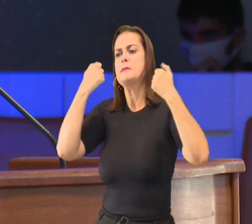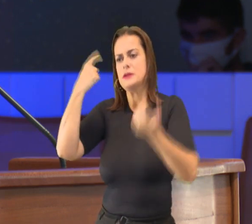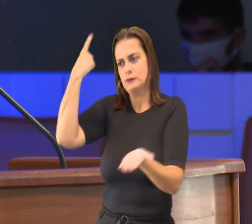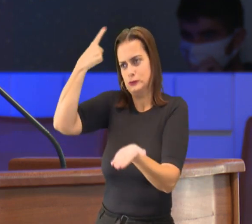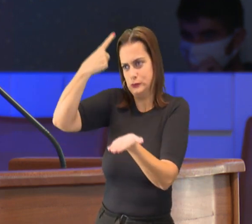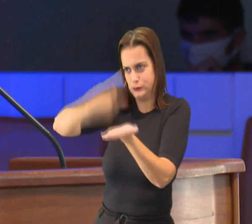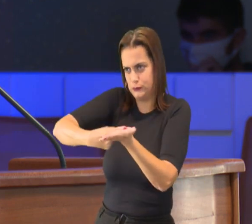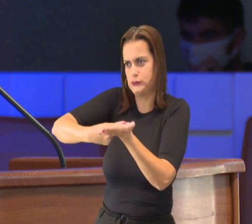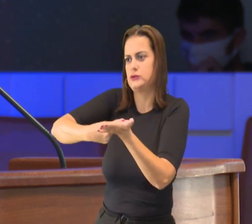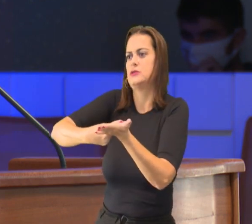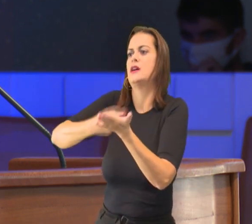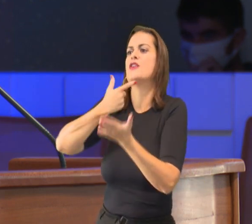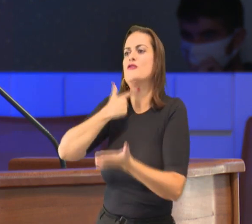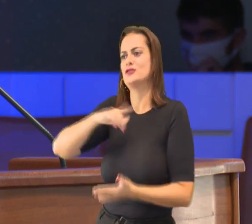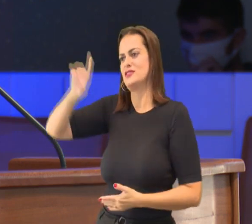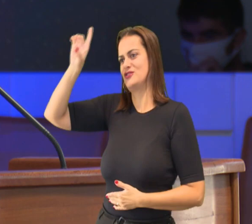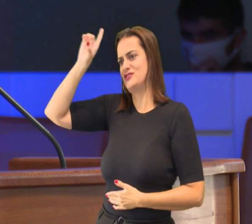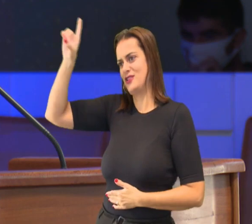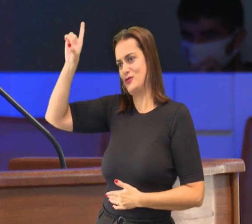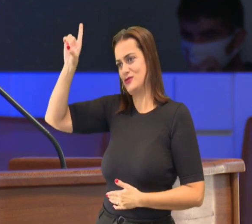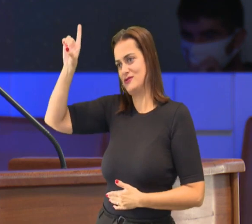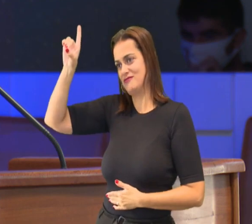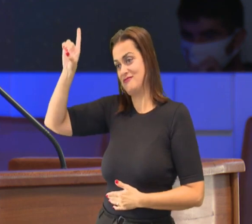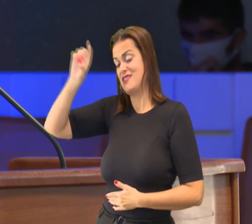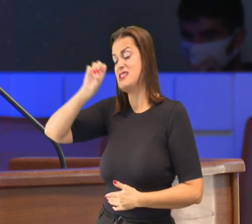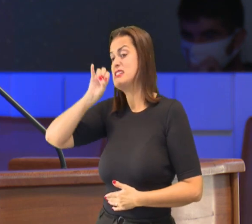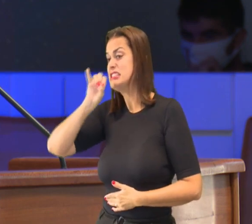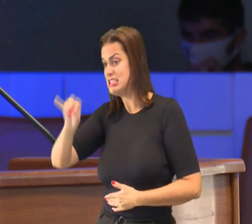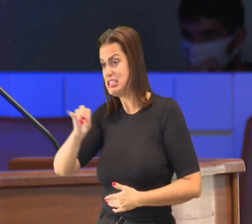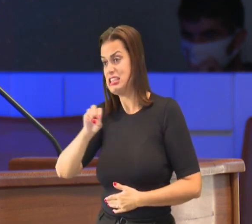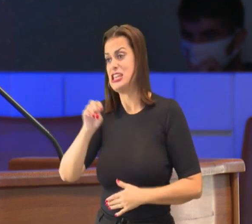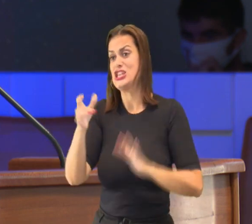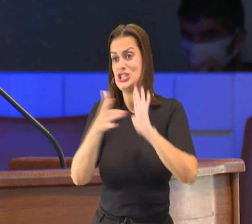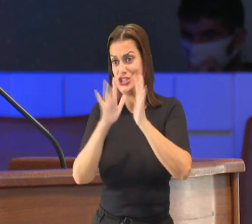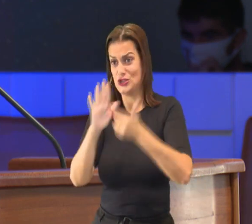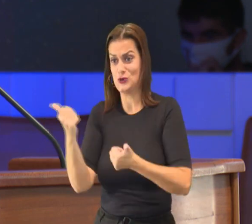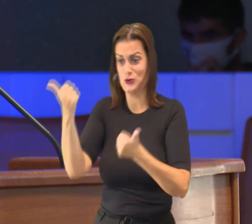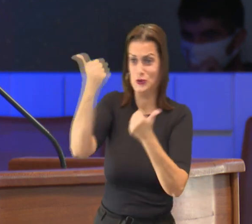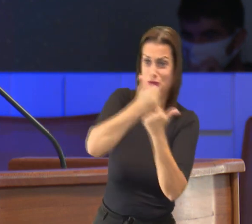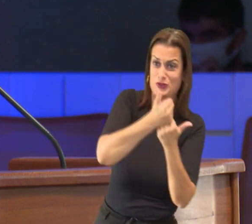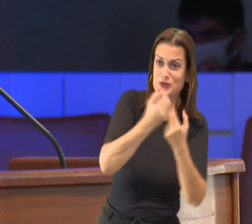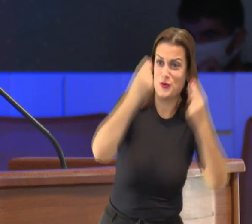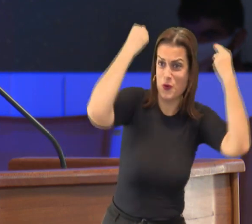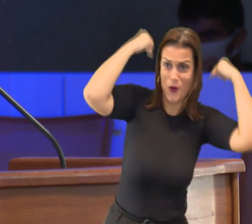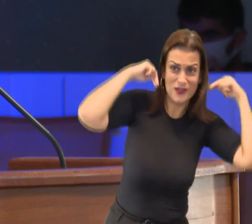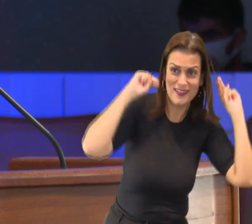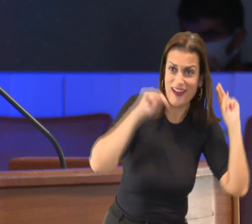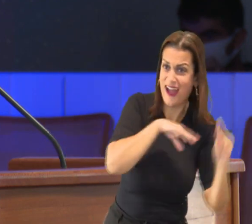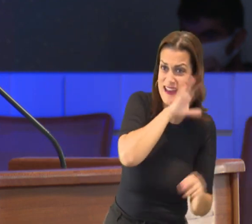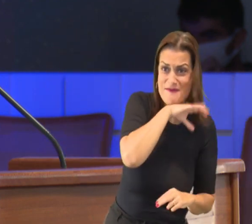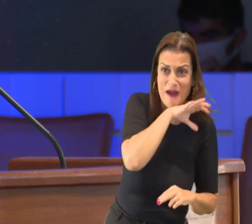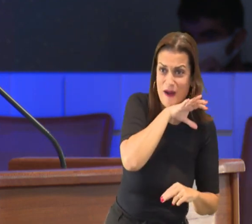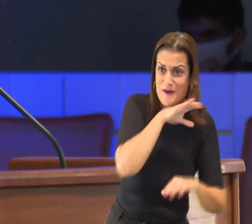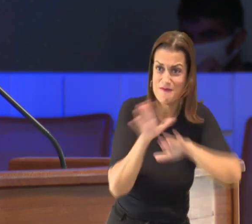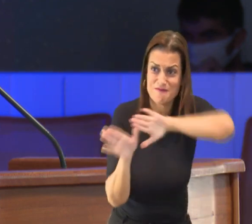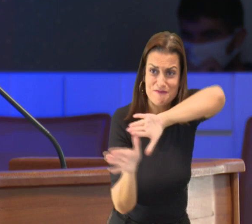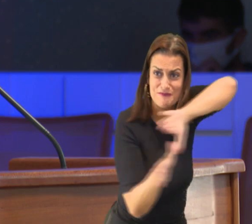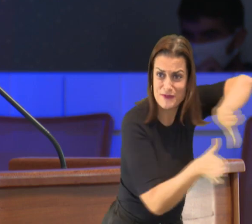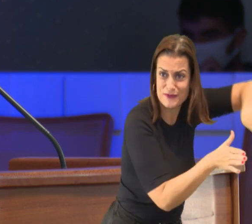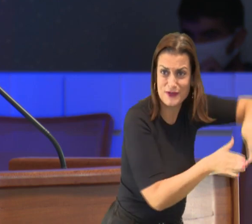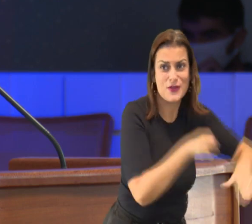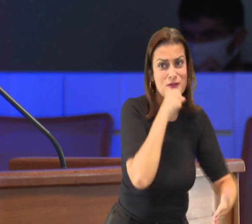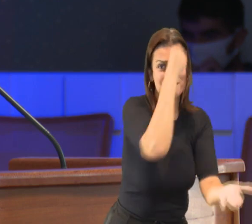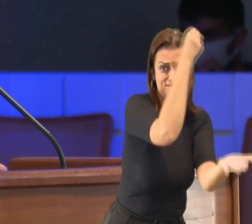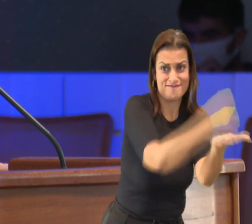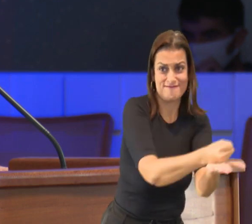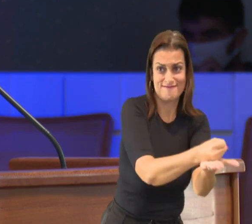cumprir as exigências, já que Ele é o Cordeiro substitutivo do oferecimento do Antigo